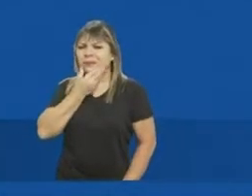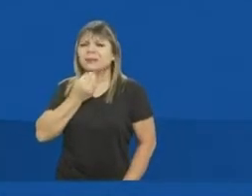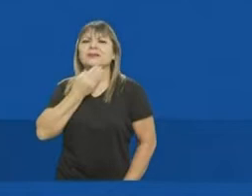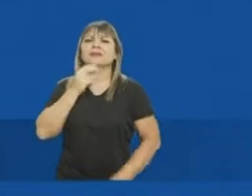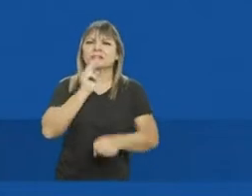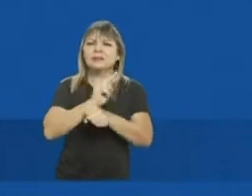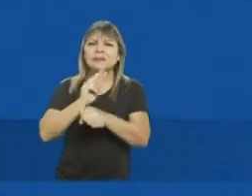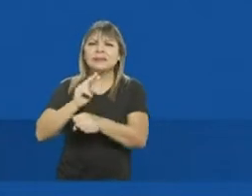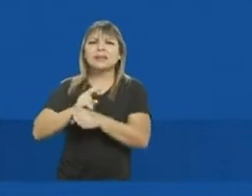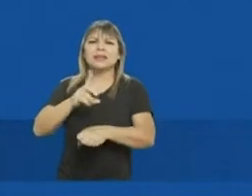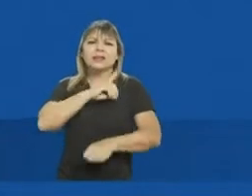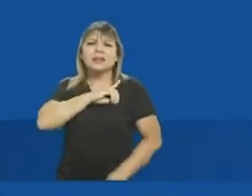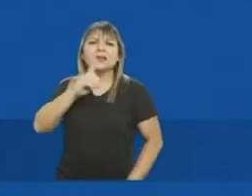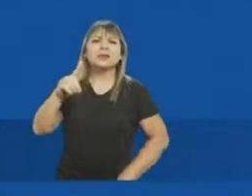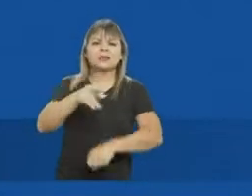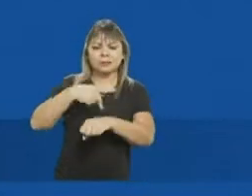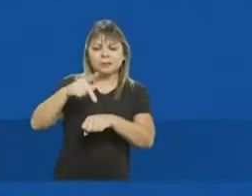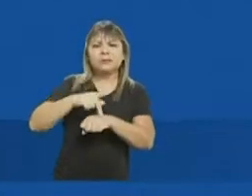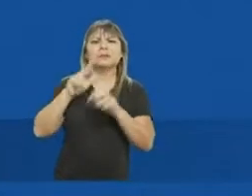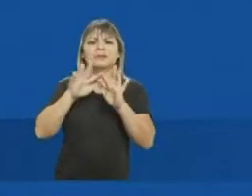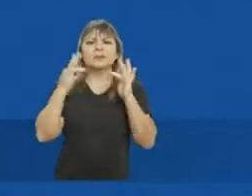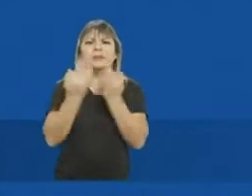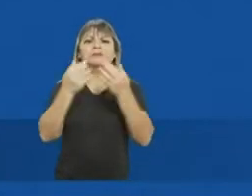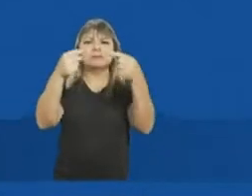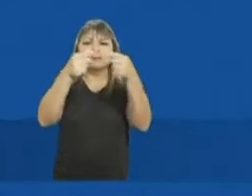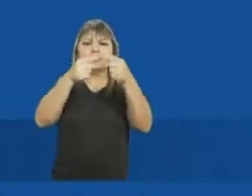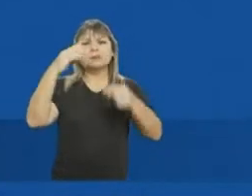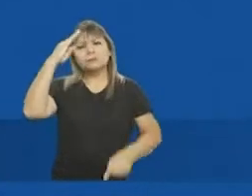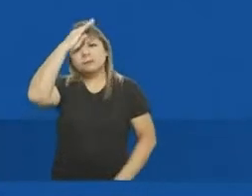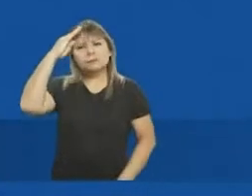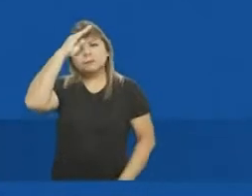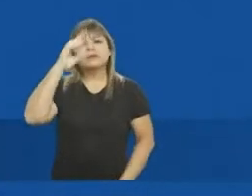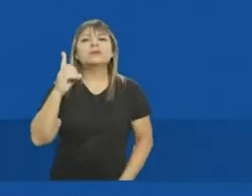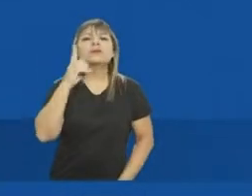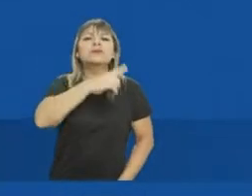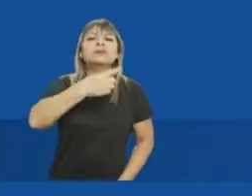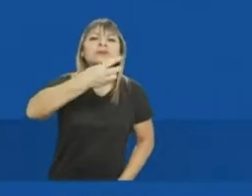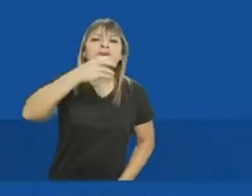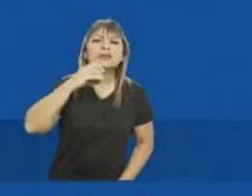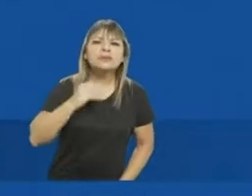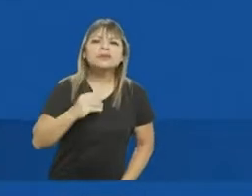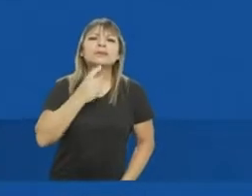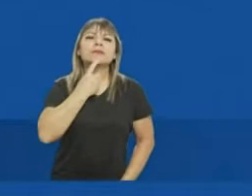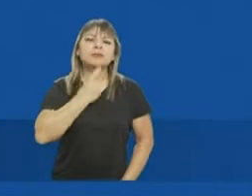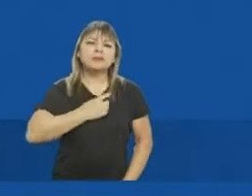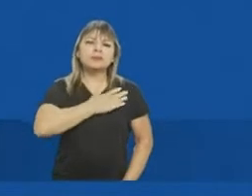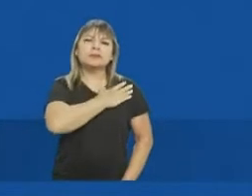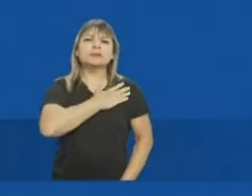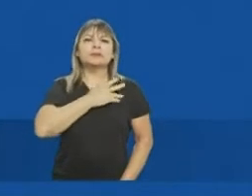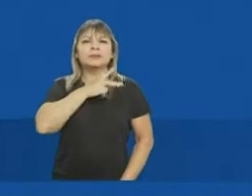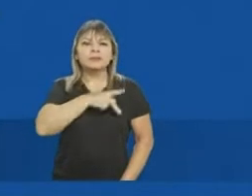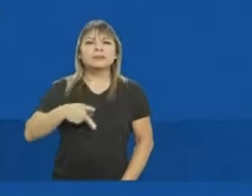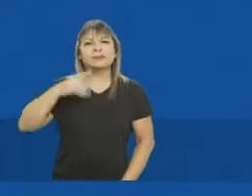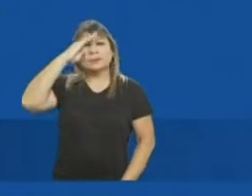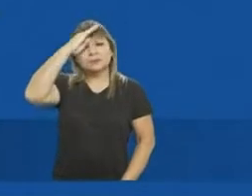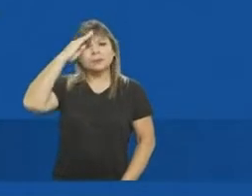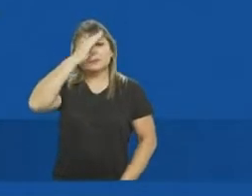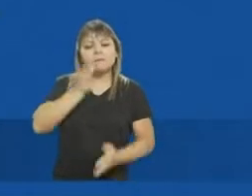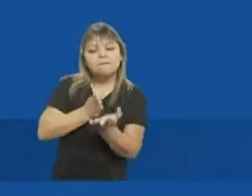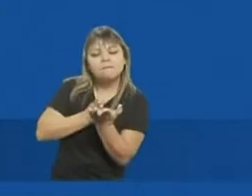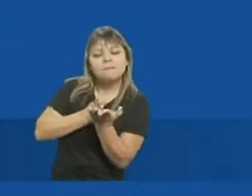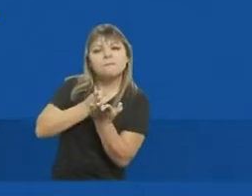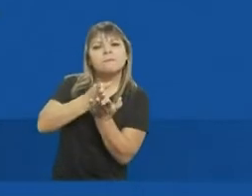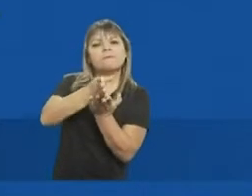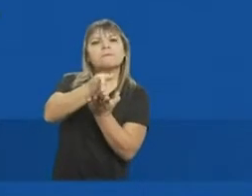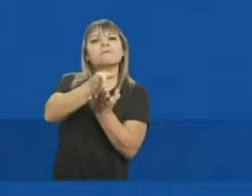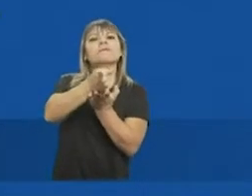porque esse defende Deus, pátria, família, assim como o presidente Bolsonaro. Dia 30, é Capitão Contar e presidente Bolsonaro para a